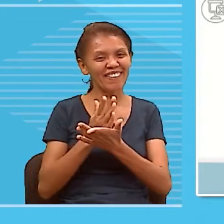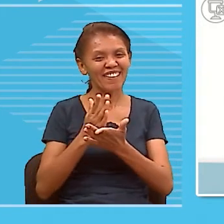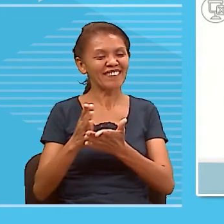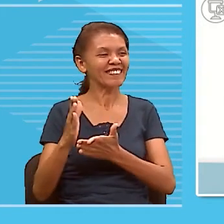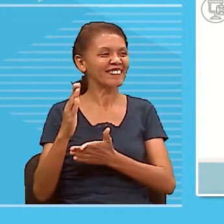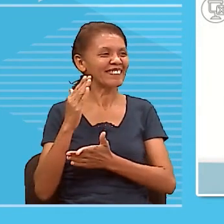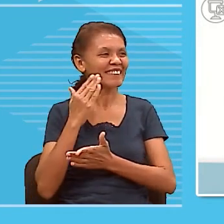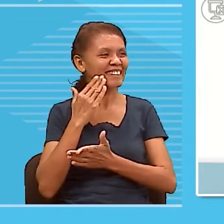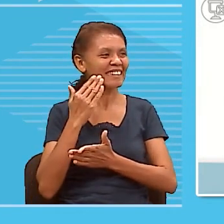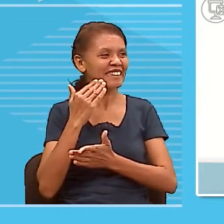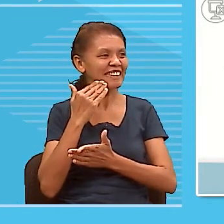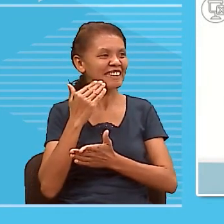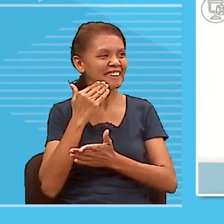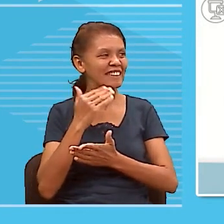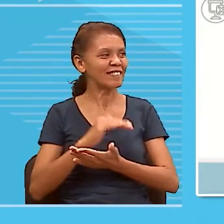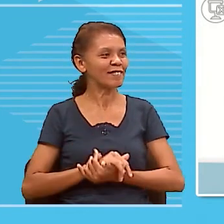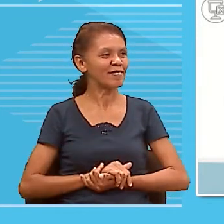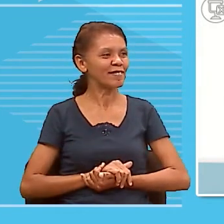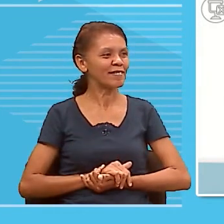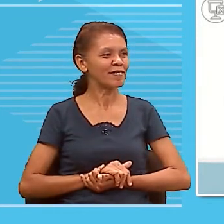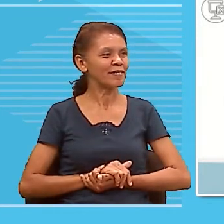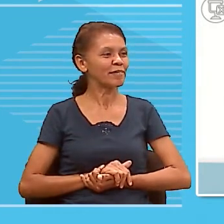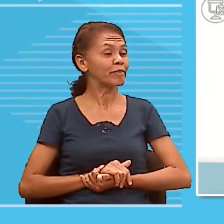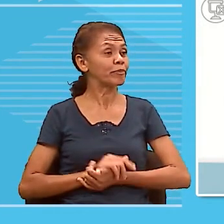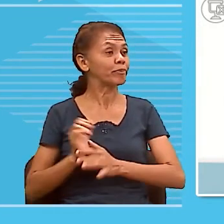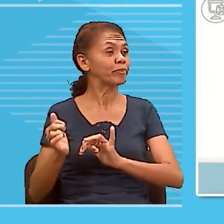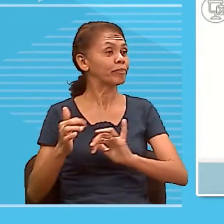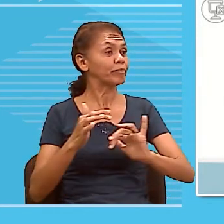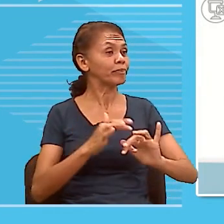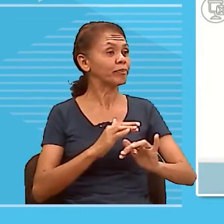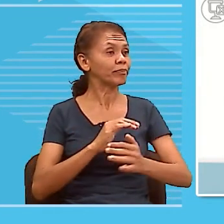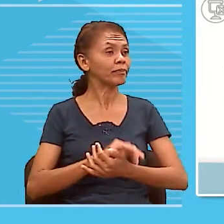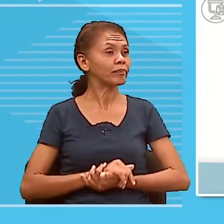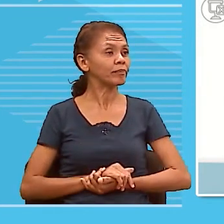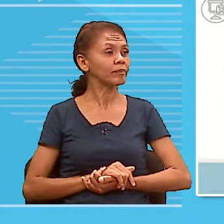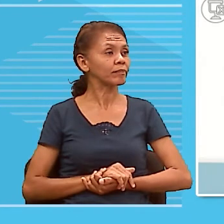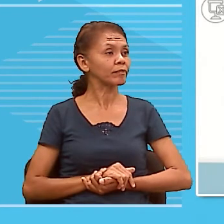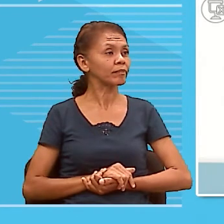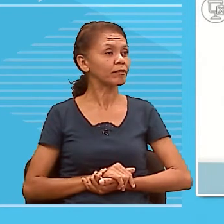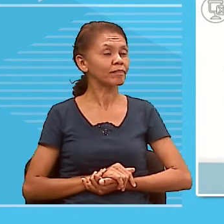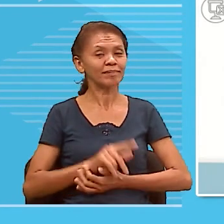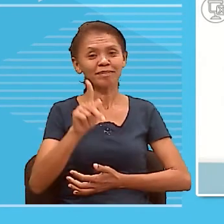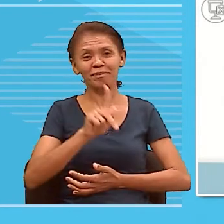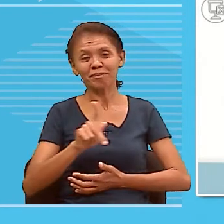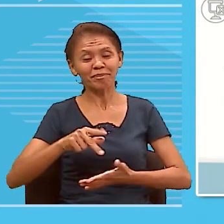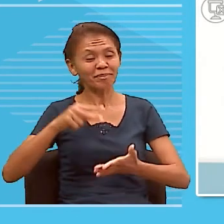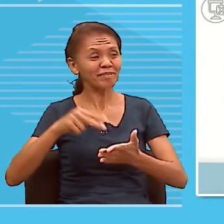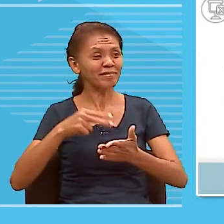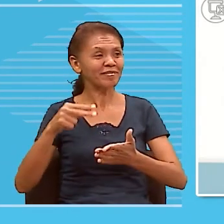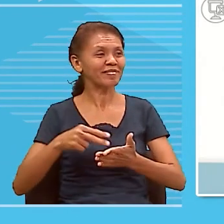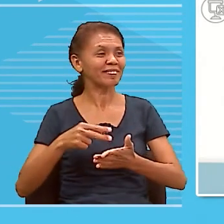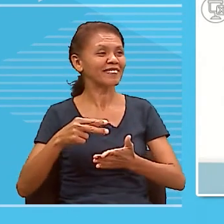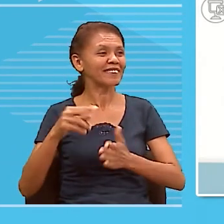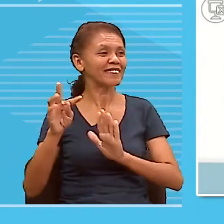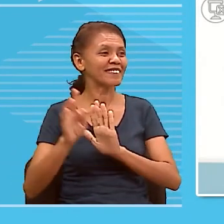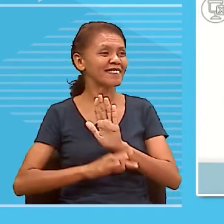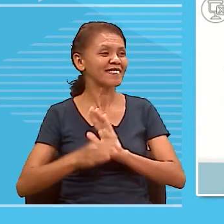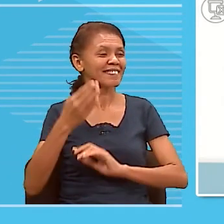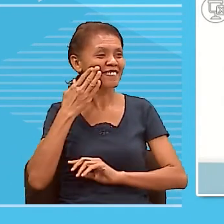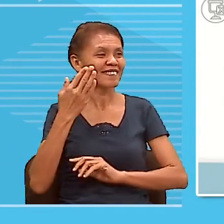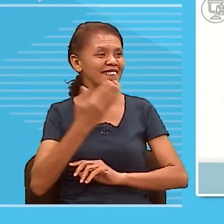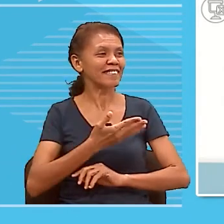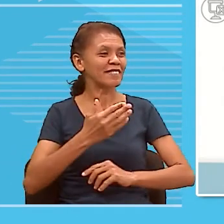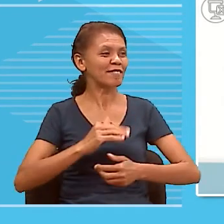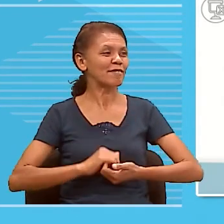ficou em sexto lugar na classificação geral ainda assim a estupidez humana faz